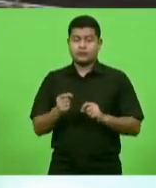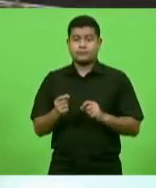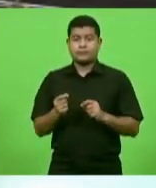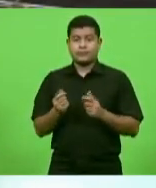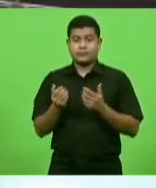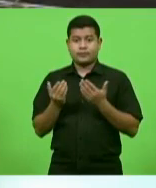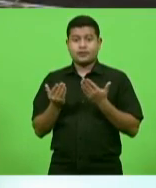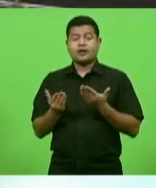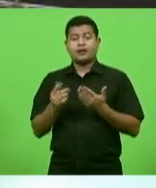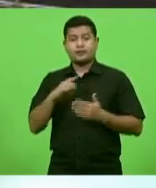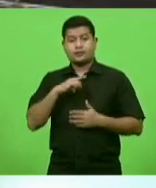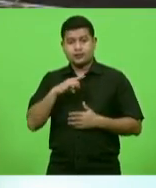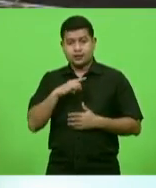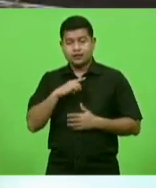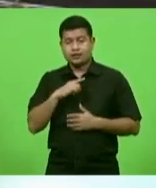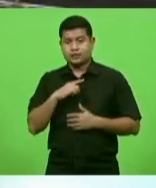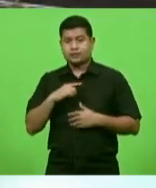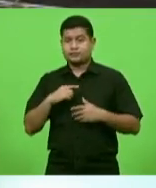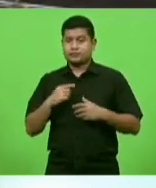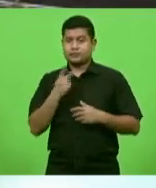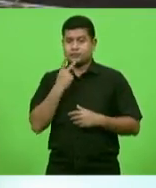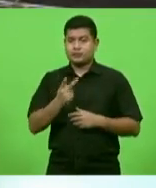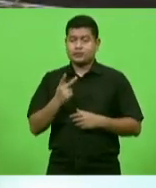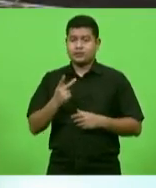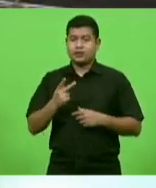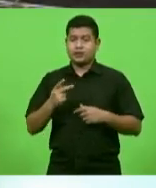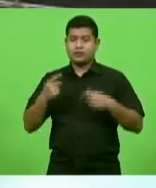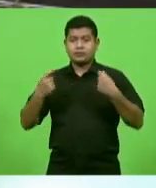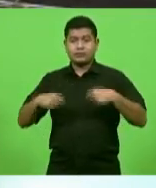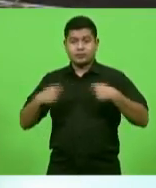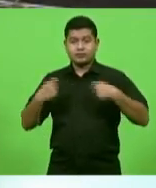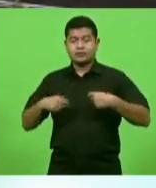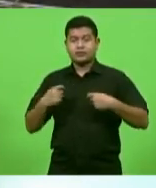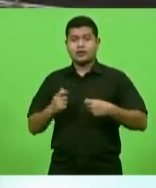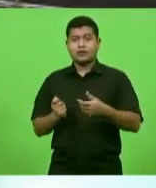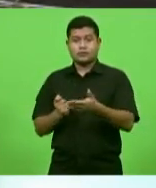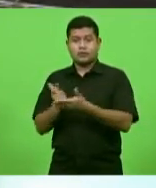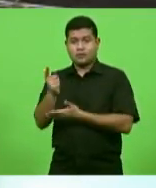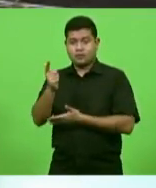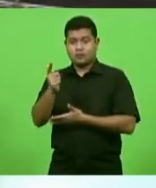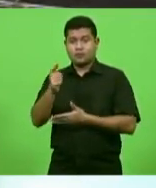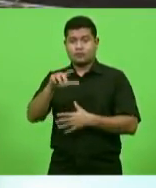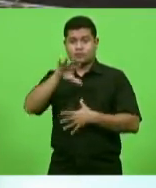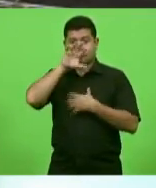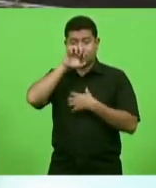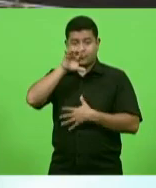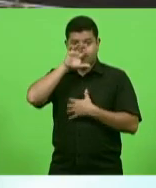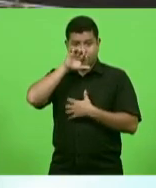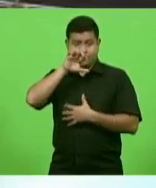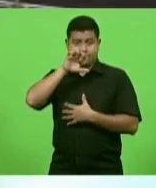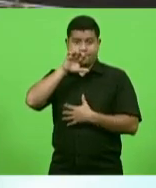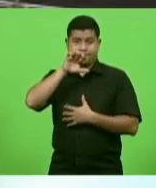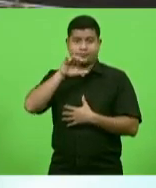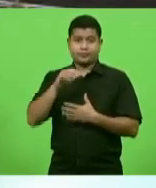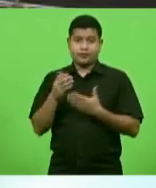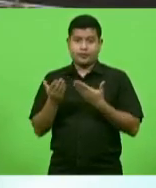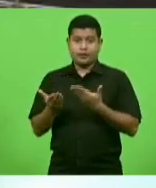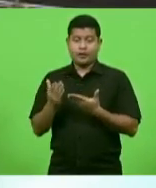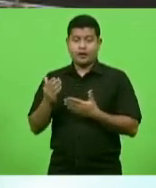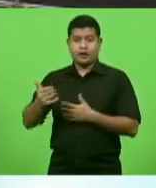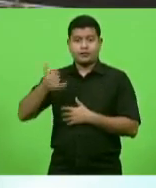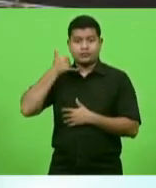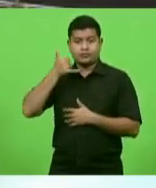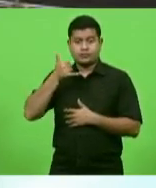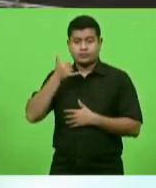tenha sido mencionada a necessidade de aquisição de respiradores pulmonares nos